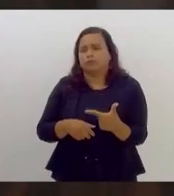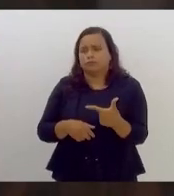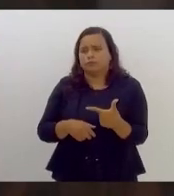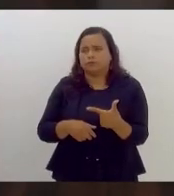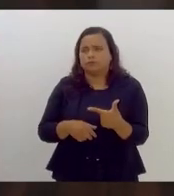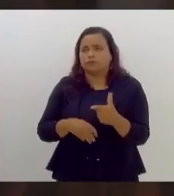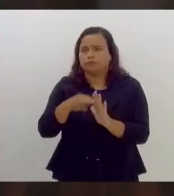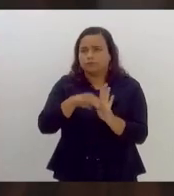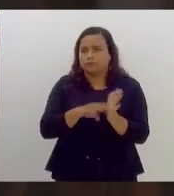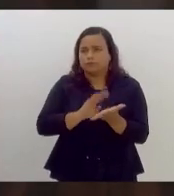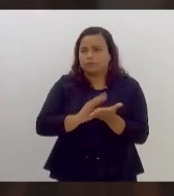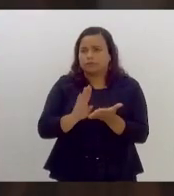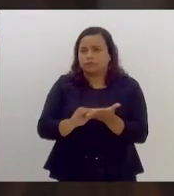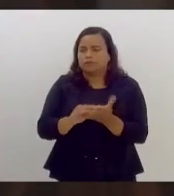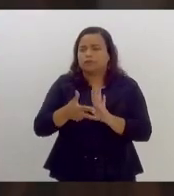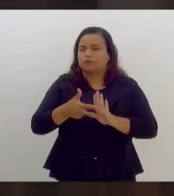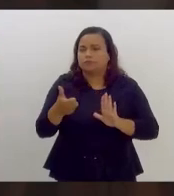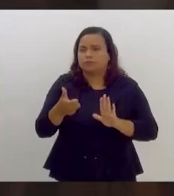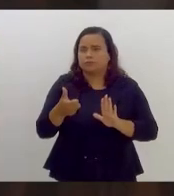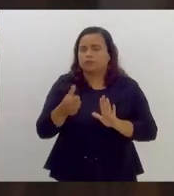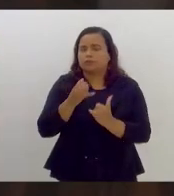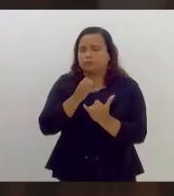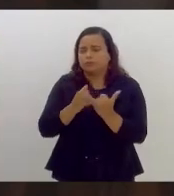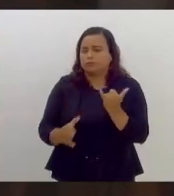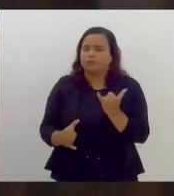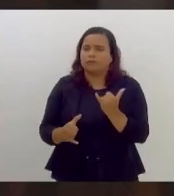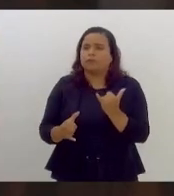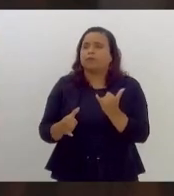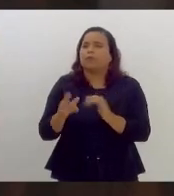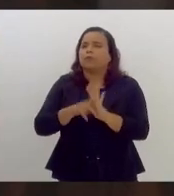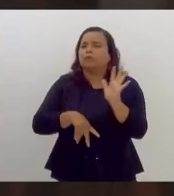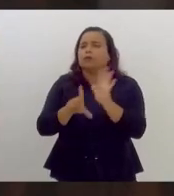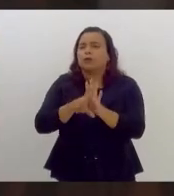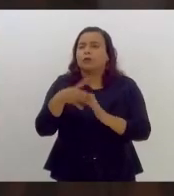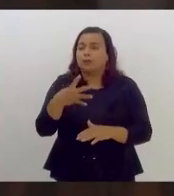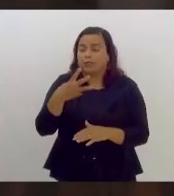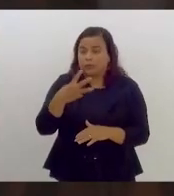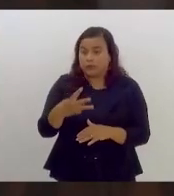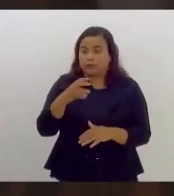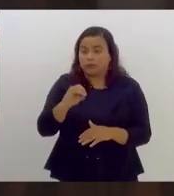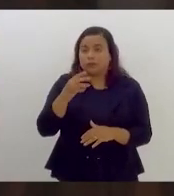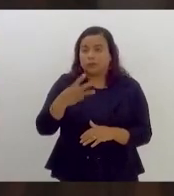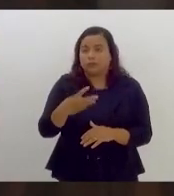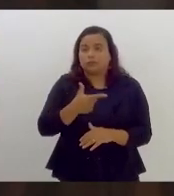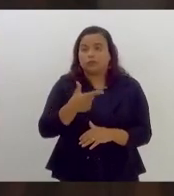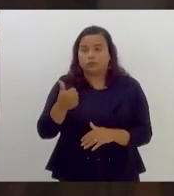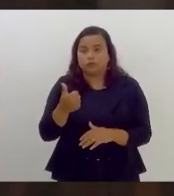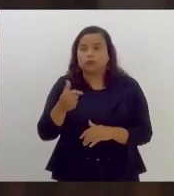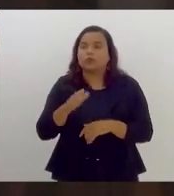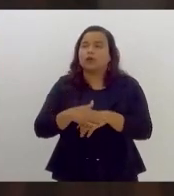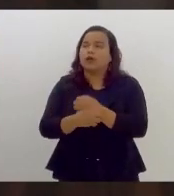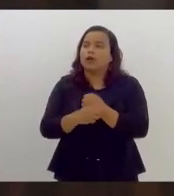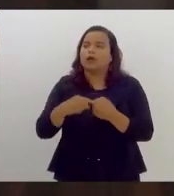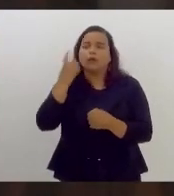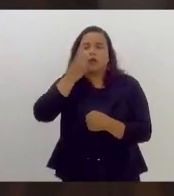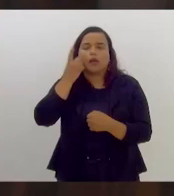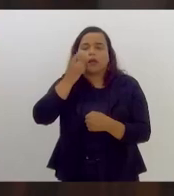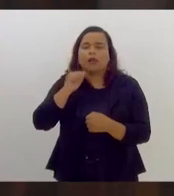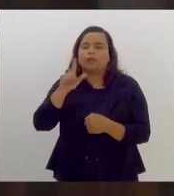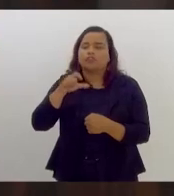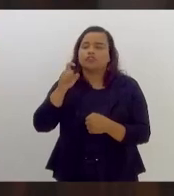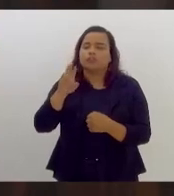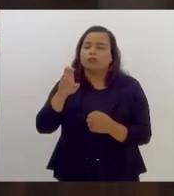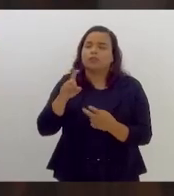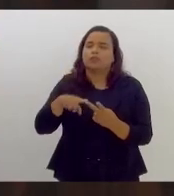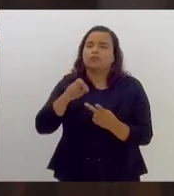42º, veto parcial aposto ao projeto de lei 4303-21, de autoria dos deputados Alexandre Knoploch,